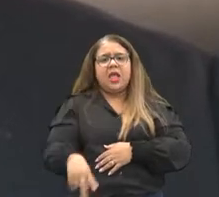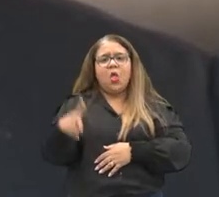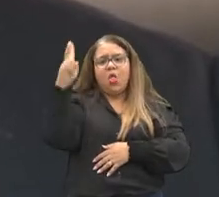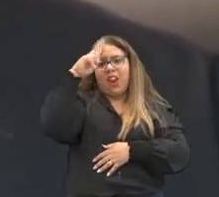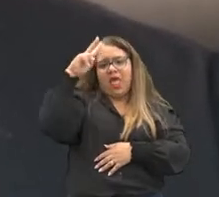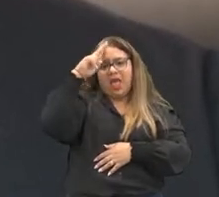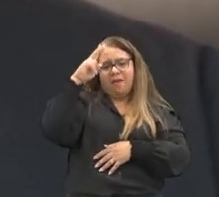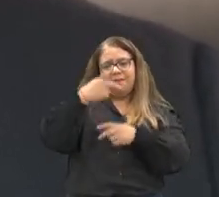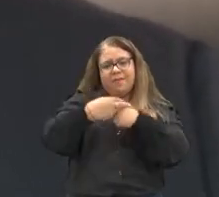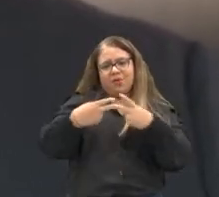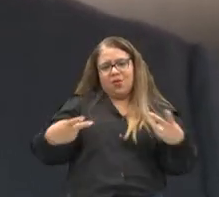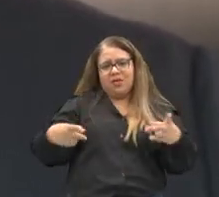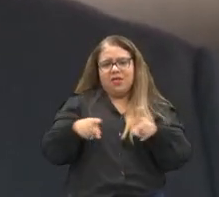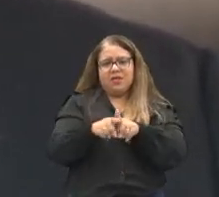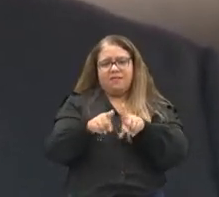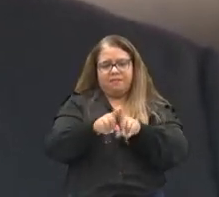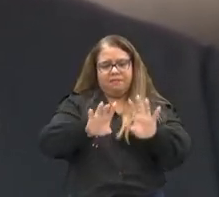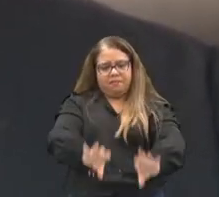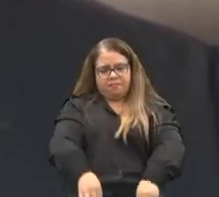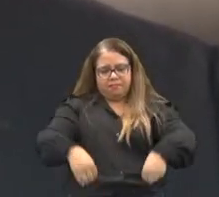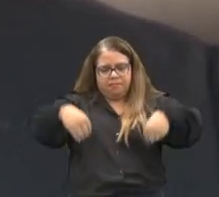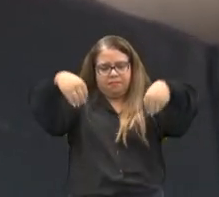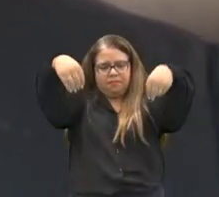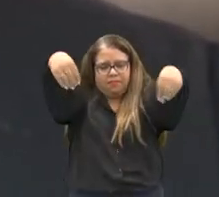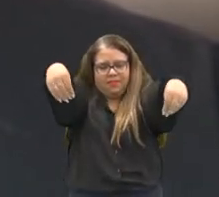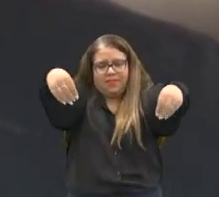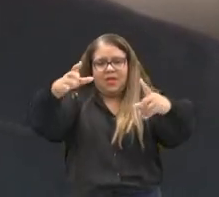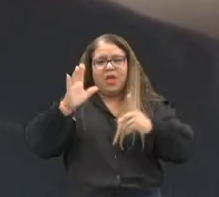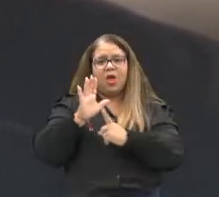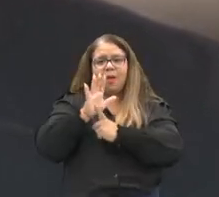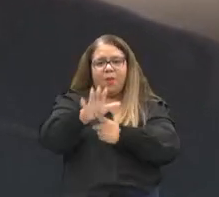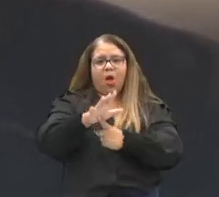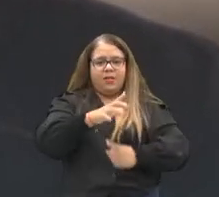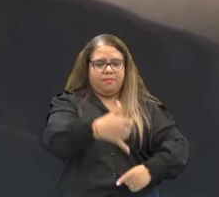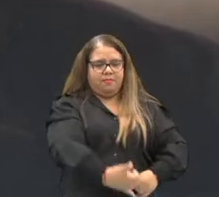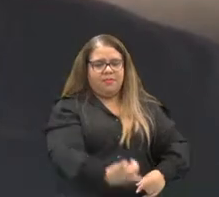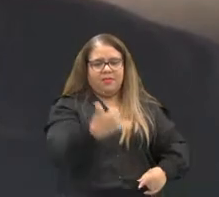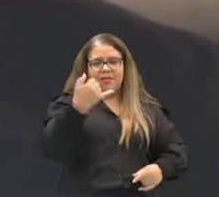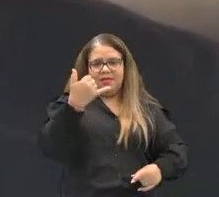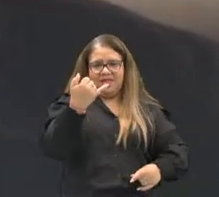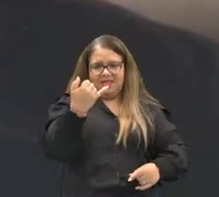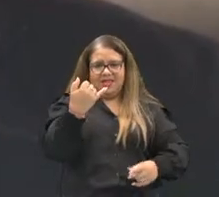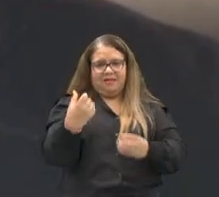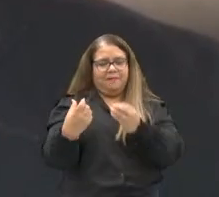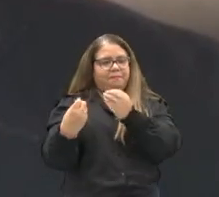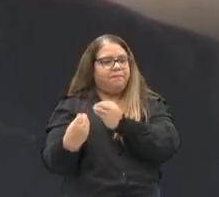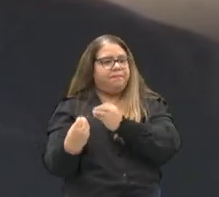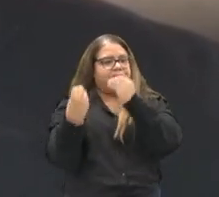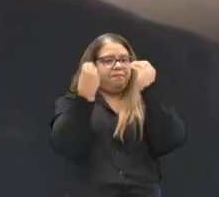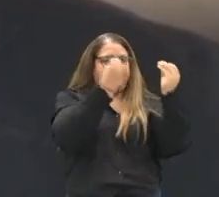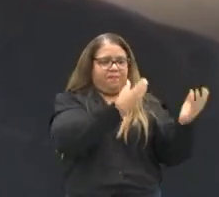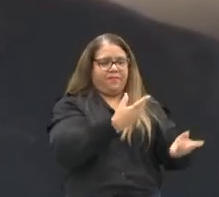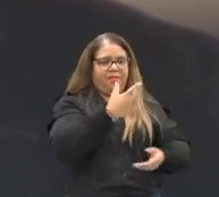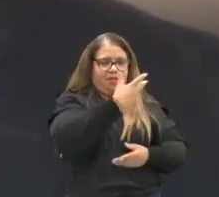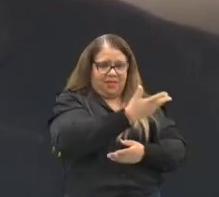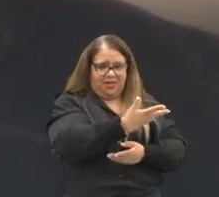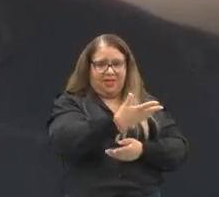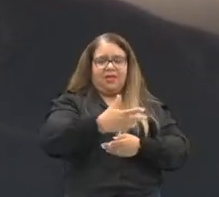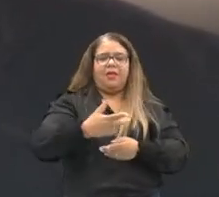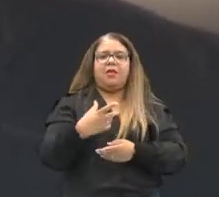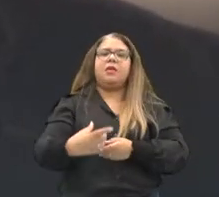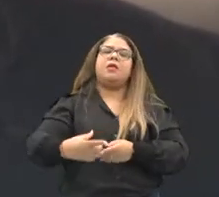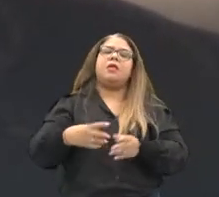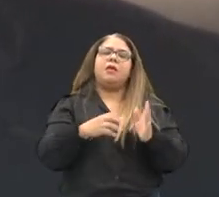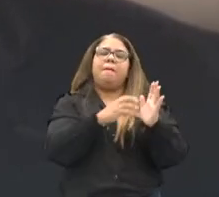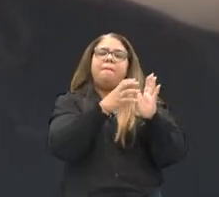recordação. Abriu um baú antigo e pegou uma caneta e disse, essa caneta, os meus correligionários do